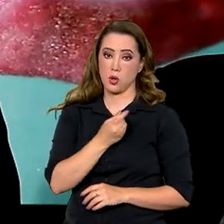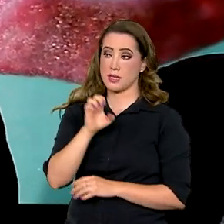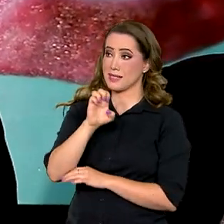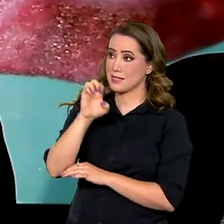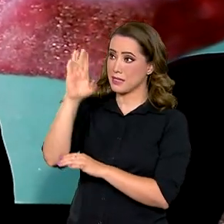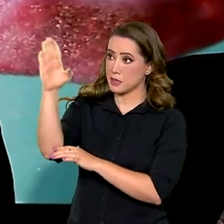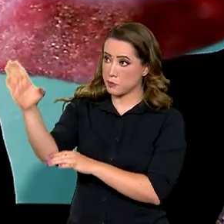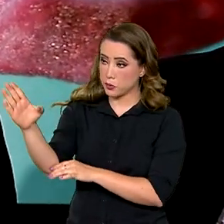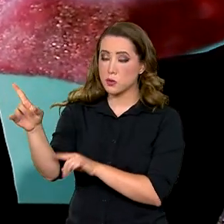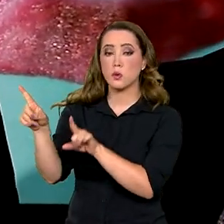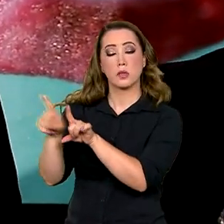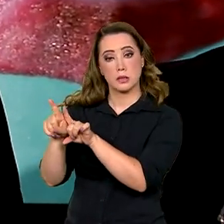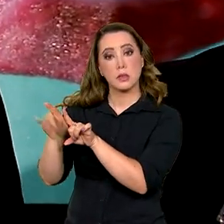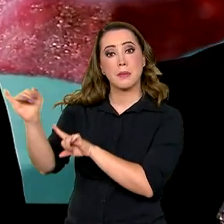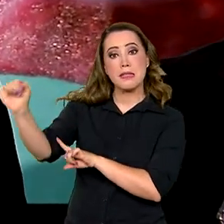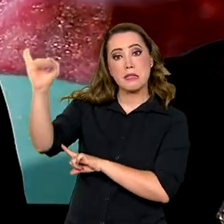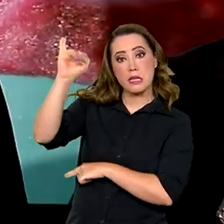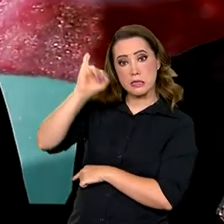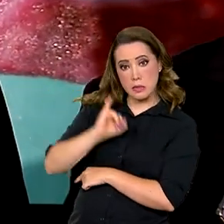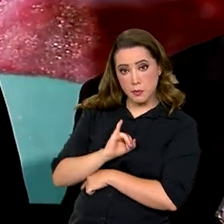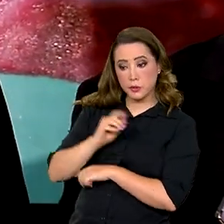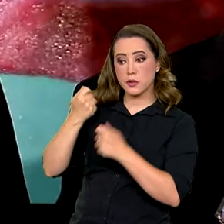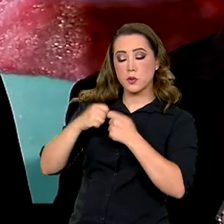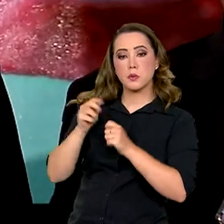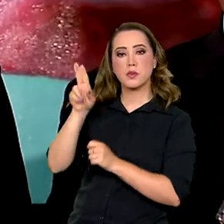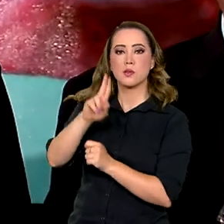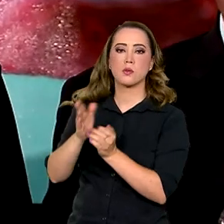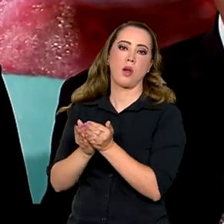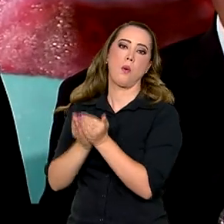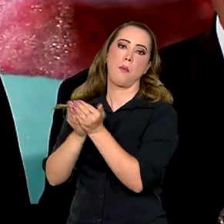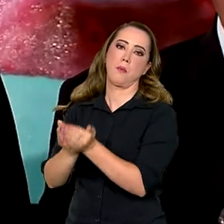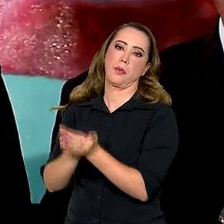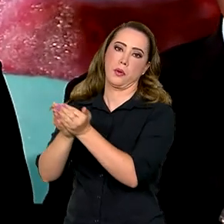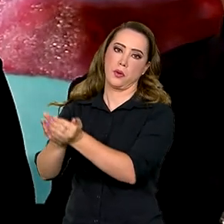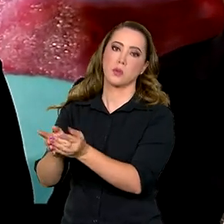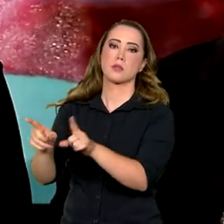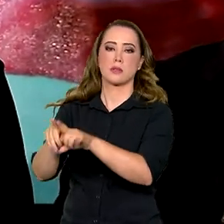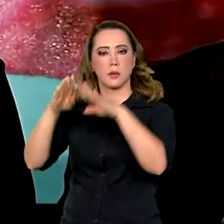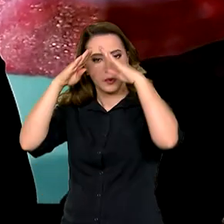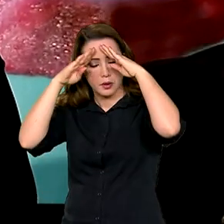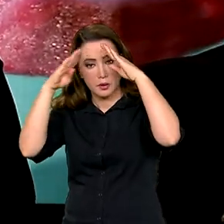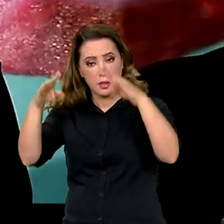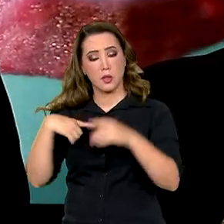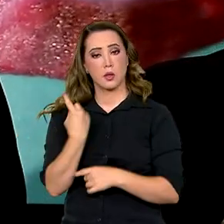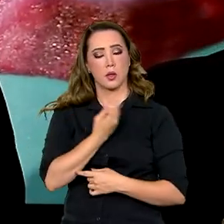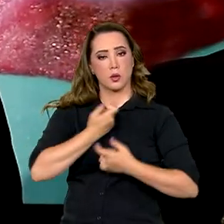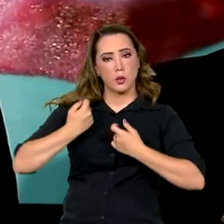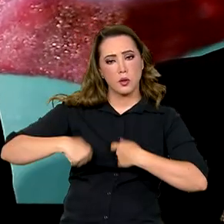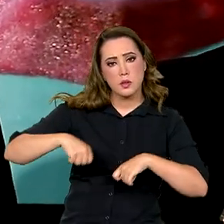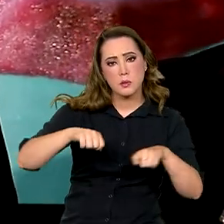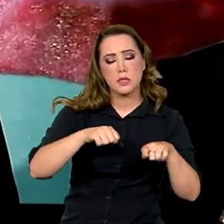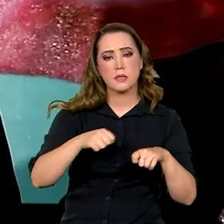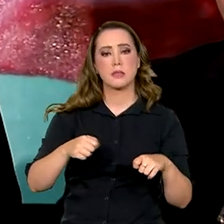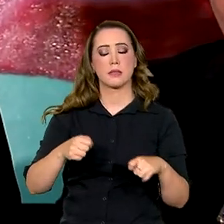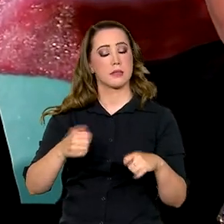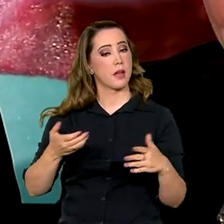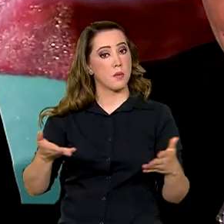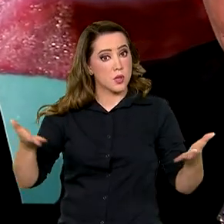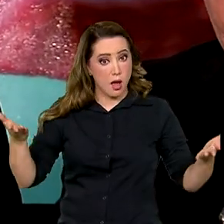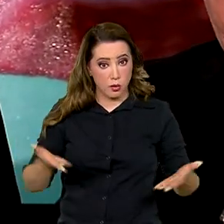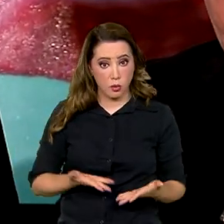importações passam pelos nossos portos e aeroportos nós precisamos mais do que nunca